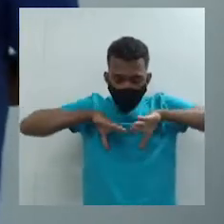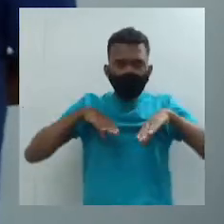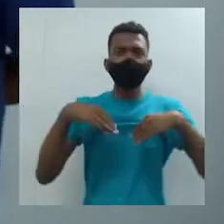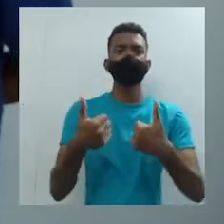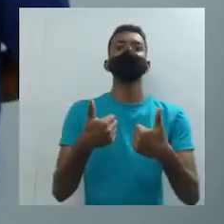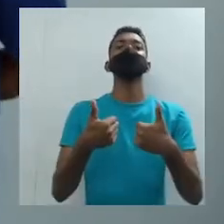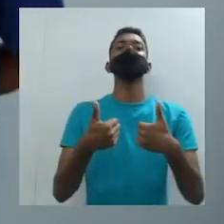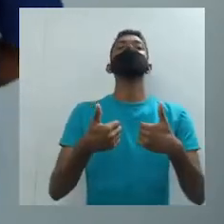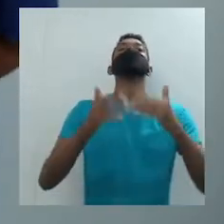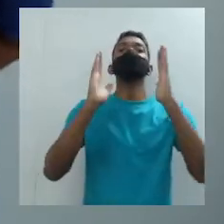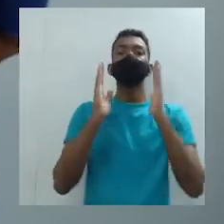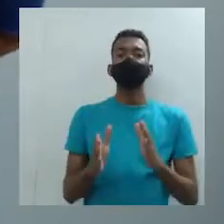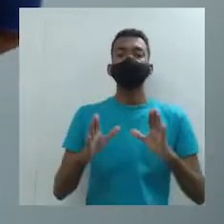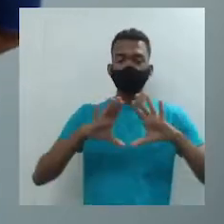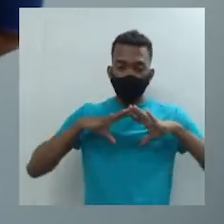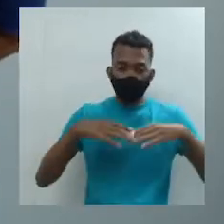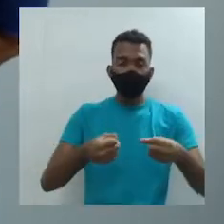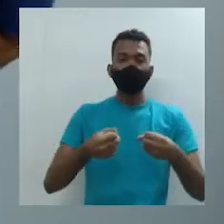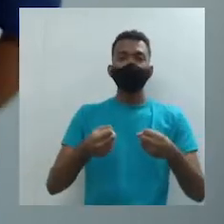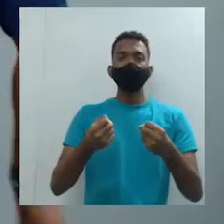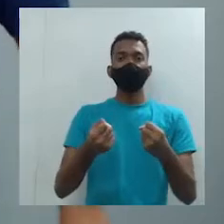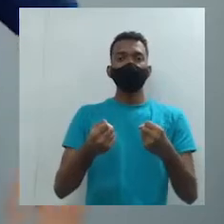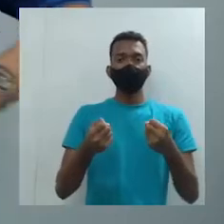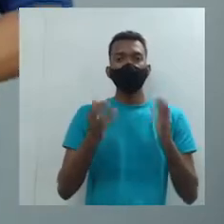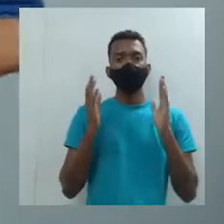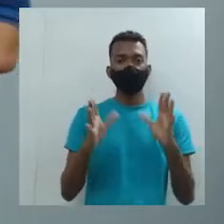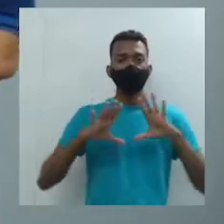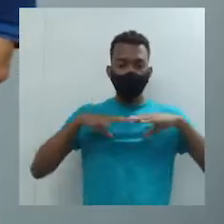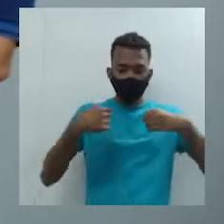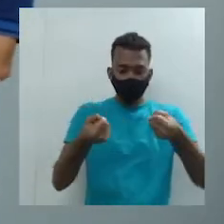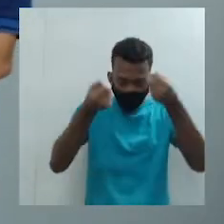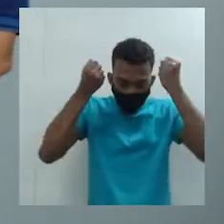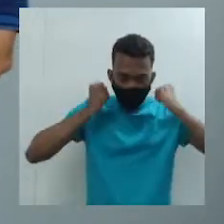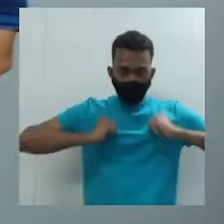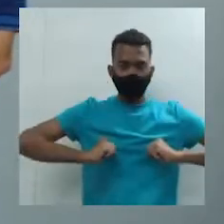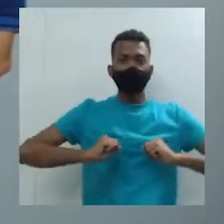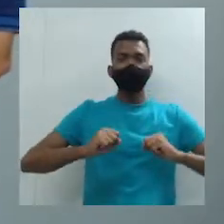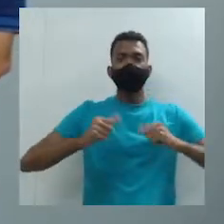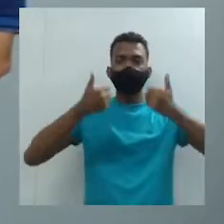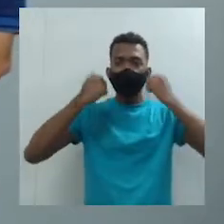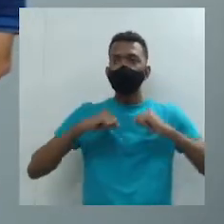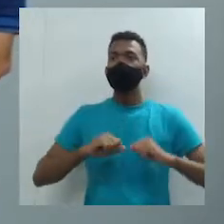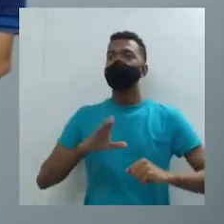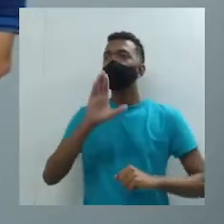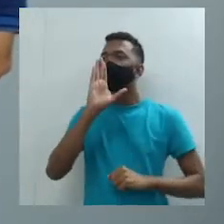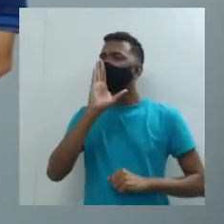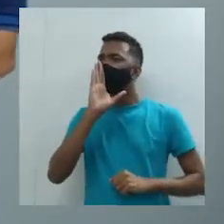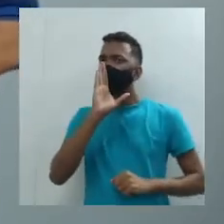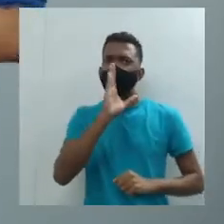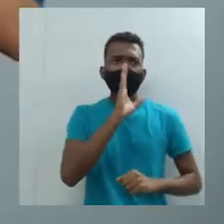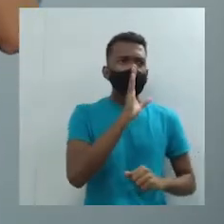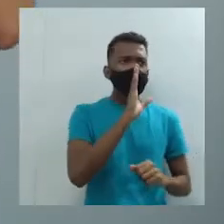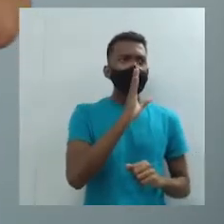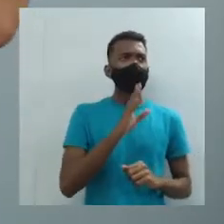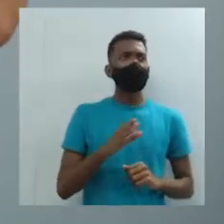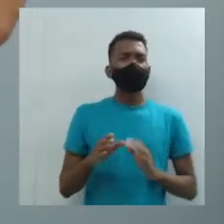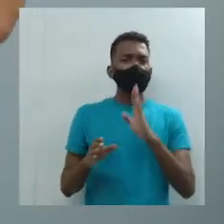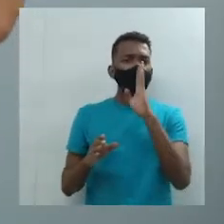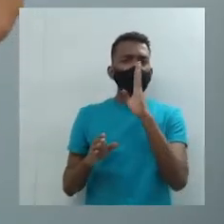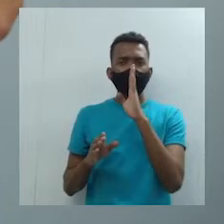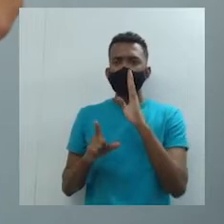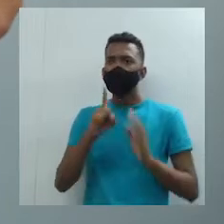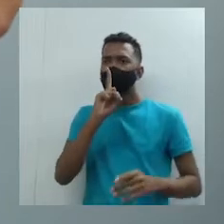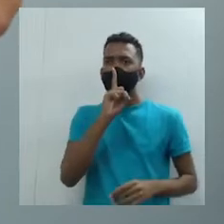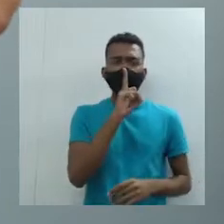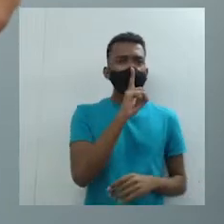né, assume essa tarefa, né, visto audácia. E te procura em mares de silêncio. Veja a questão, professor Robson, da introspecção, sobre a